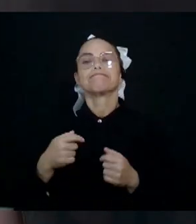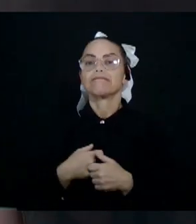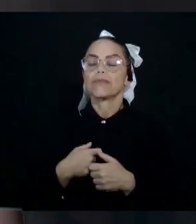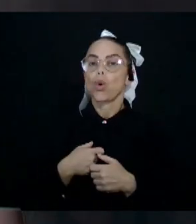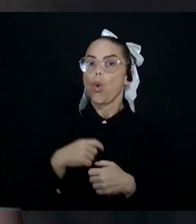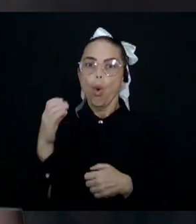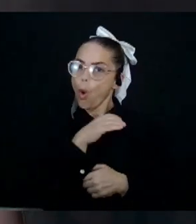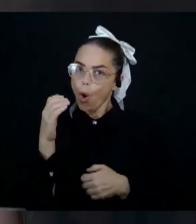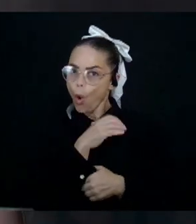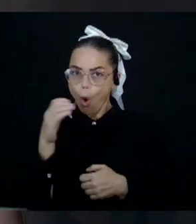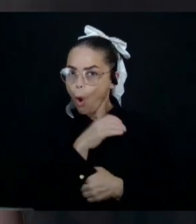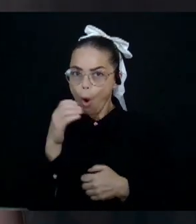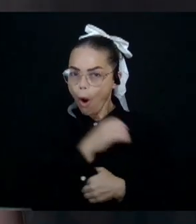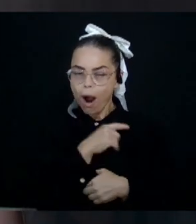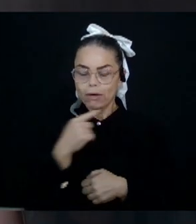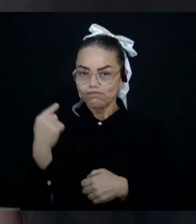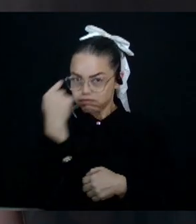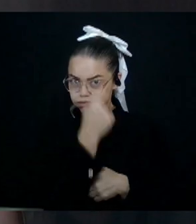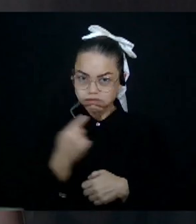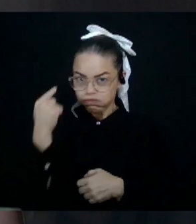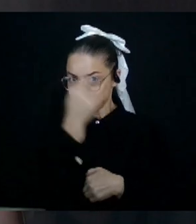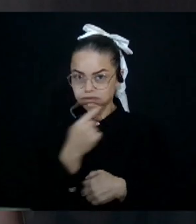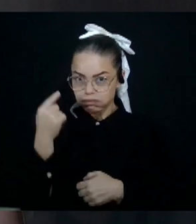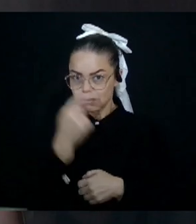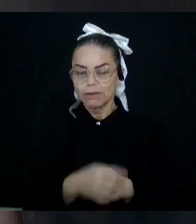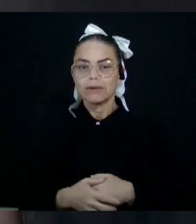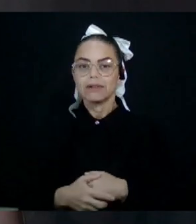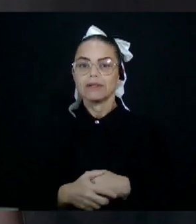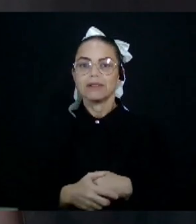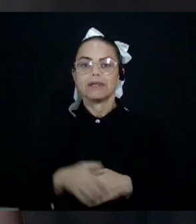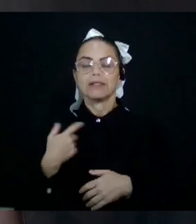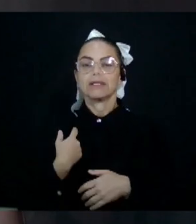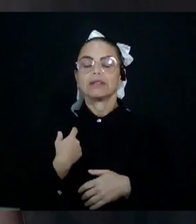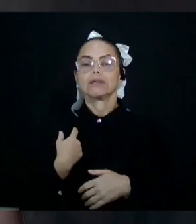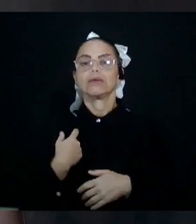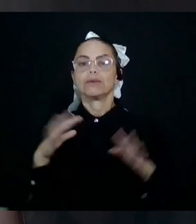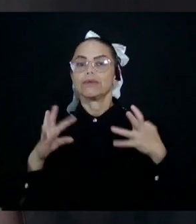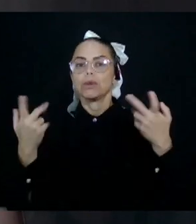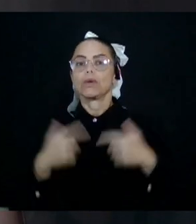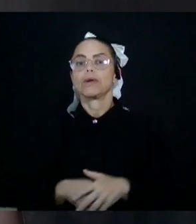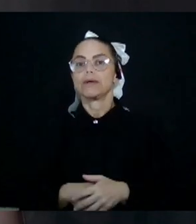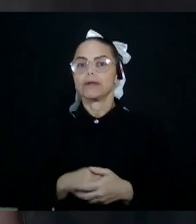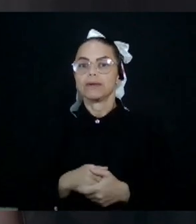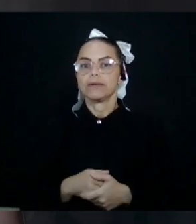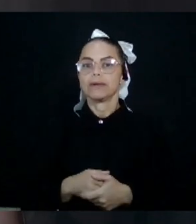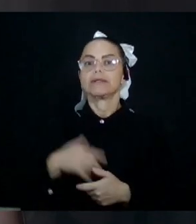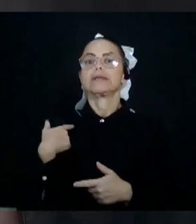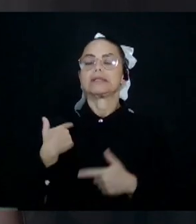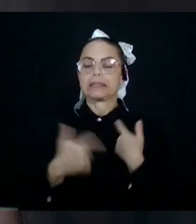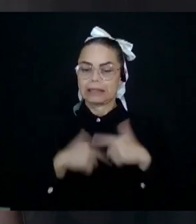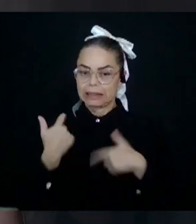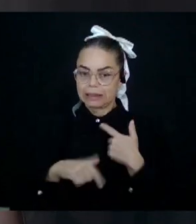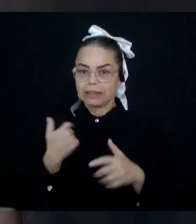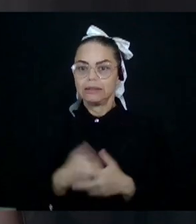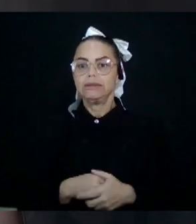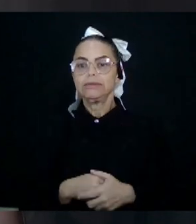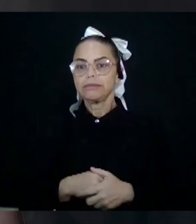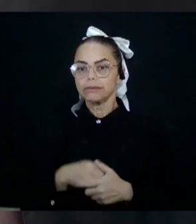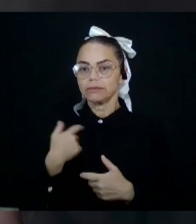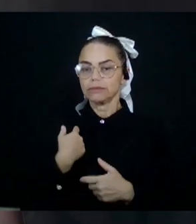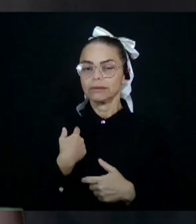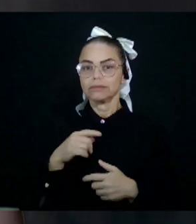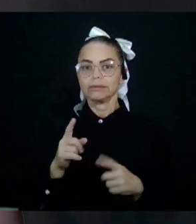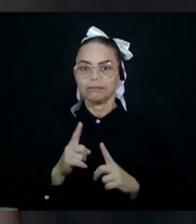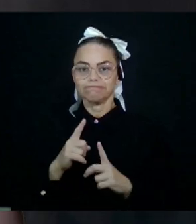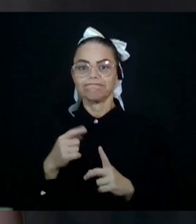né? Sim. Muitas horas, né? Fazer a cobertura de um evento que é tão grande demanda bastante trabalho. Então é um tipo de